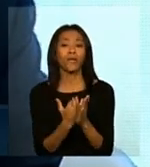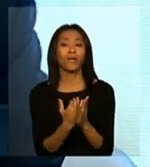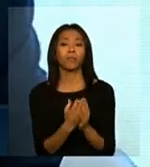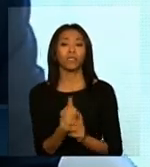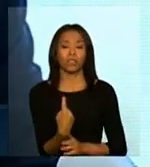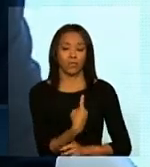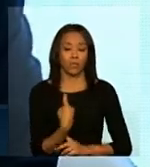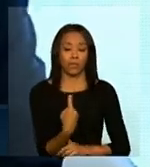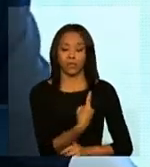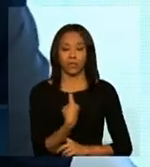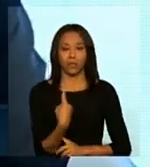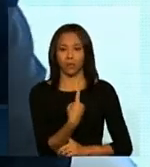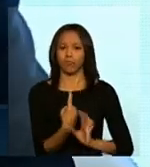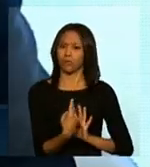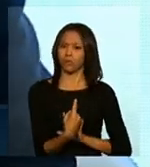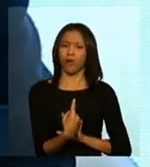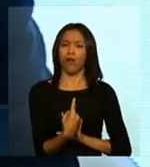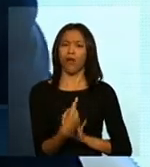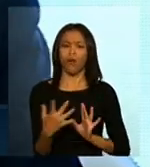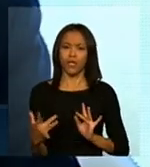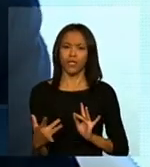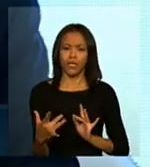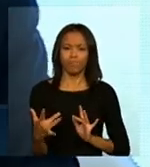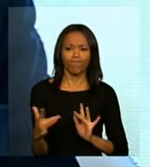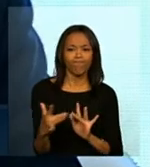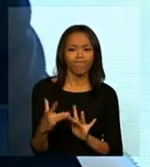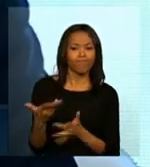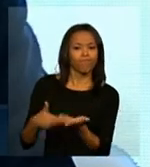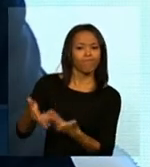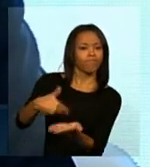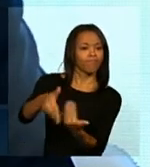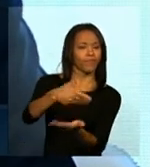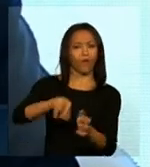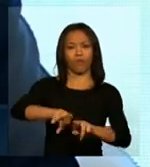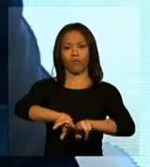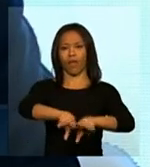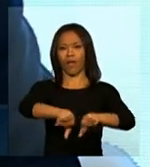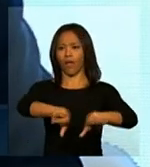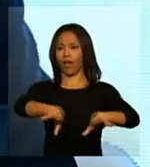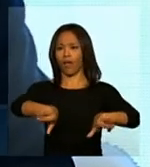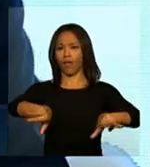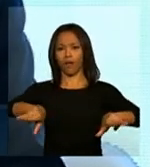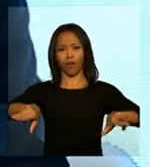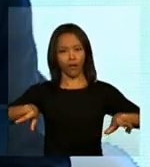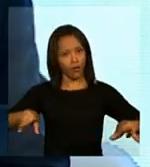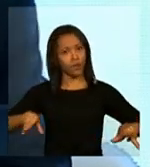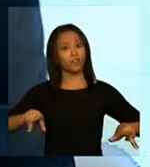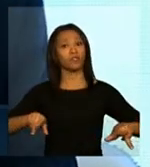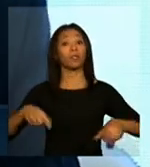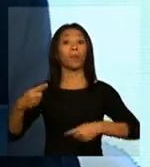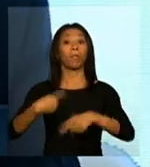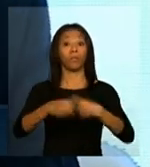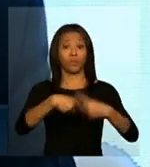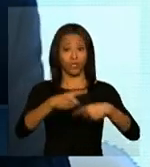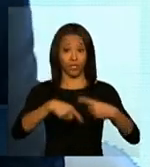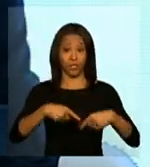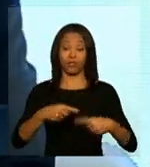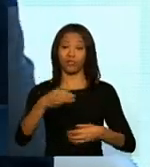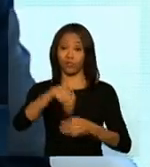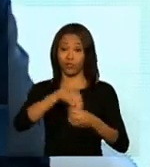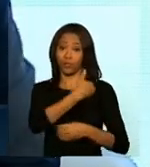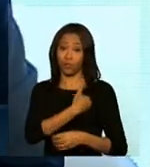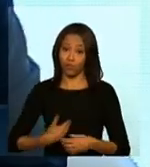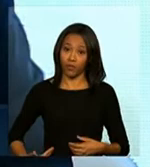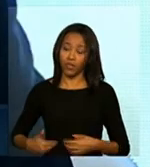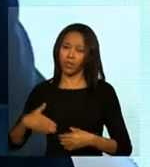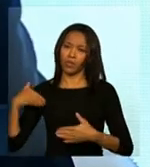esse é o primeiro ponto fundamental. Ele é um programa que se articula com um conjunto de outras políticas públicas que, ao longo